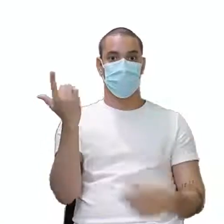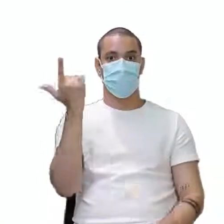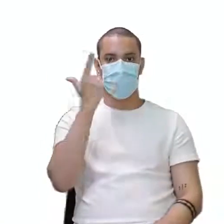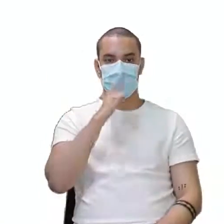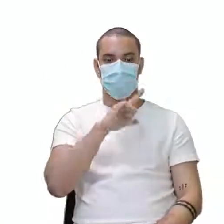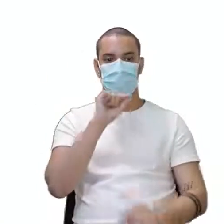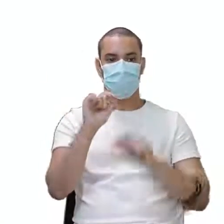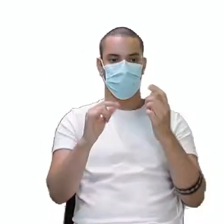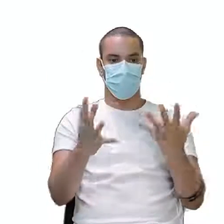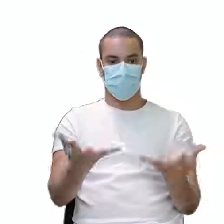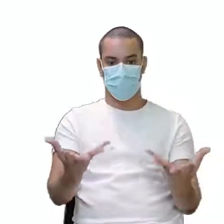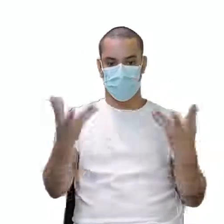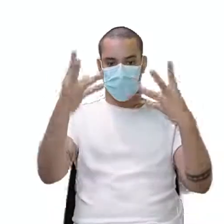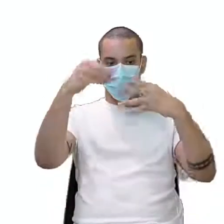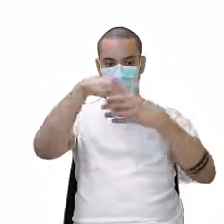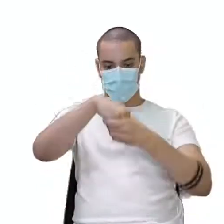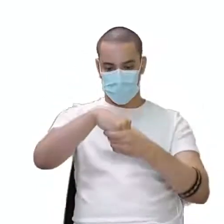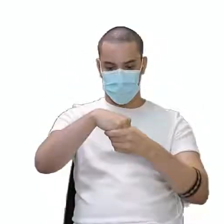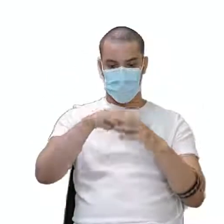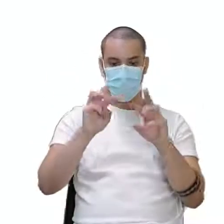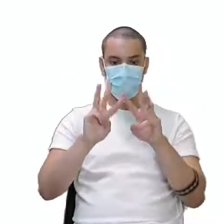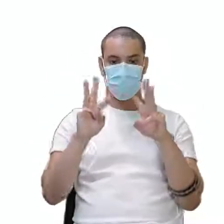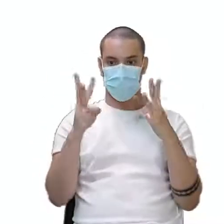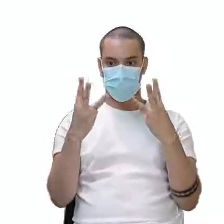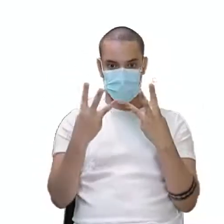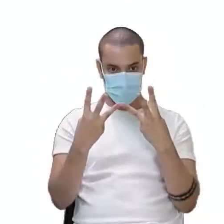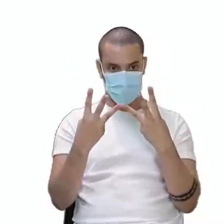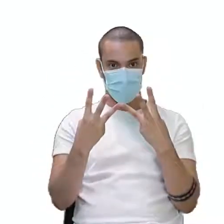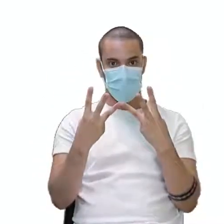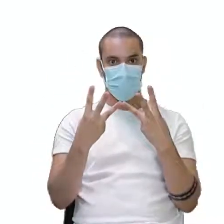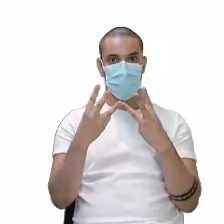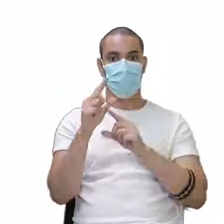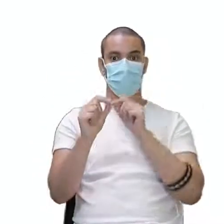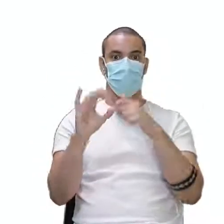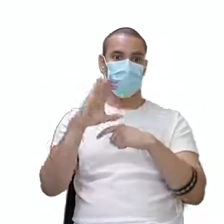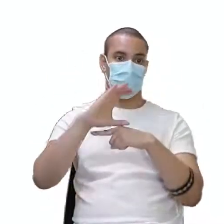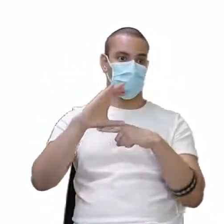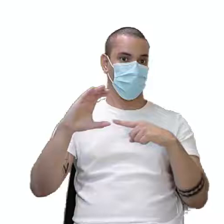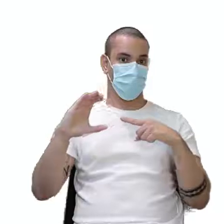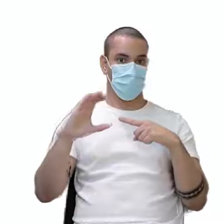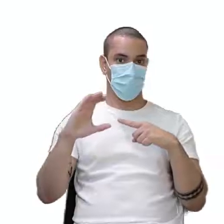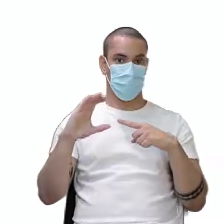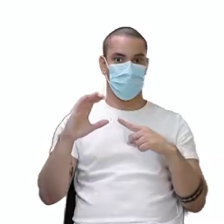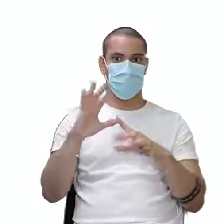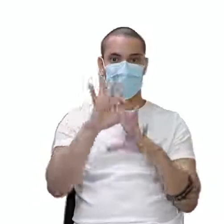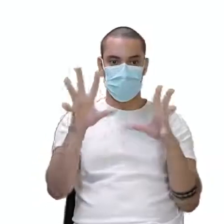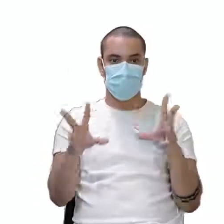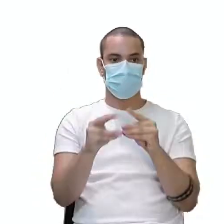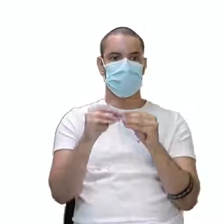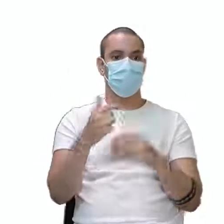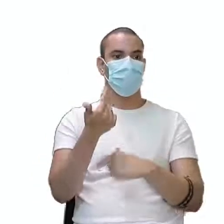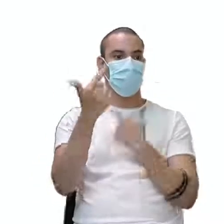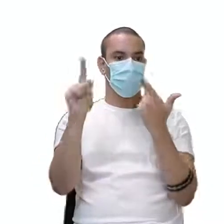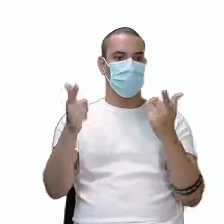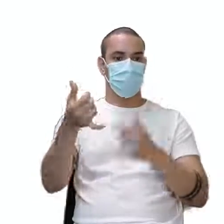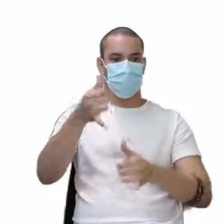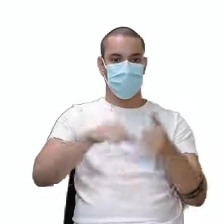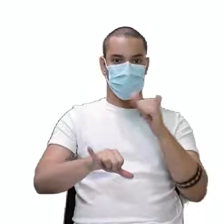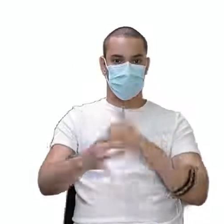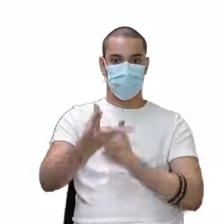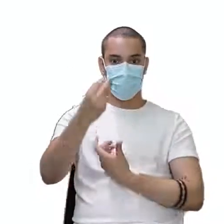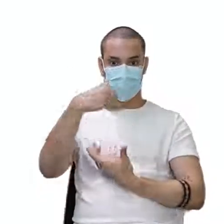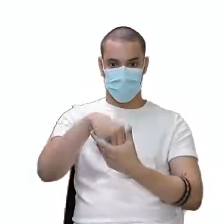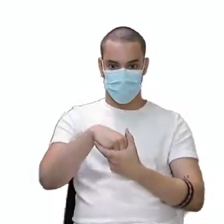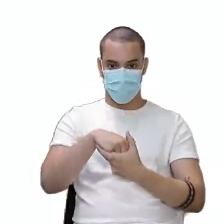conseguindo incorporar na sua massa esse carbono, perfeito? Formando as outras moléculas químicas dentro do nosso